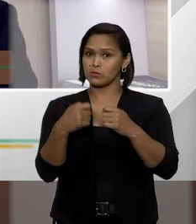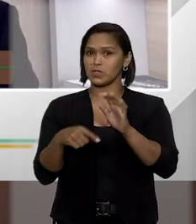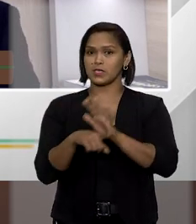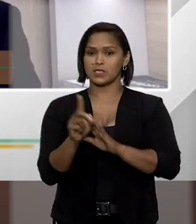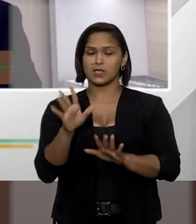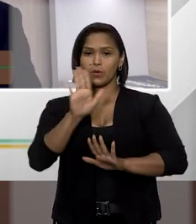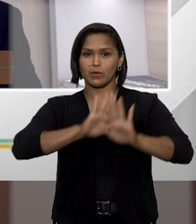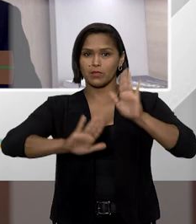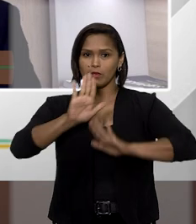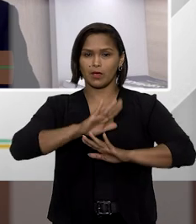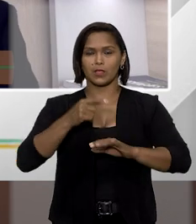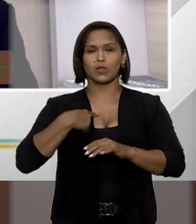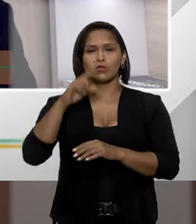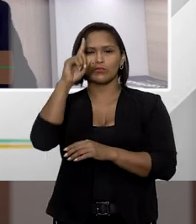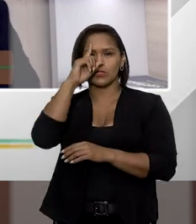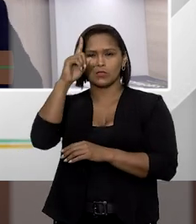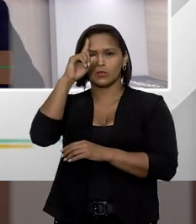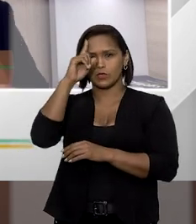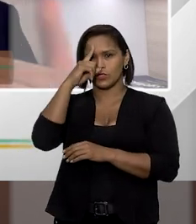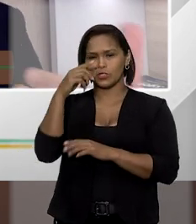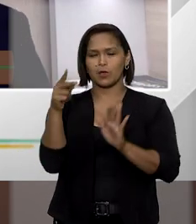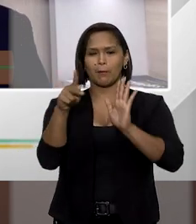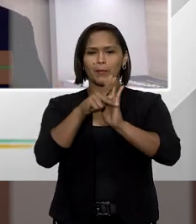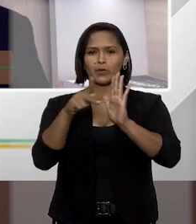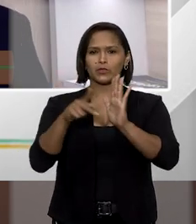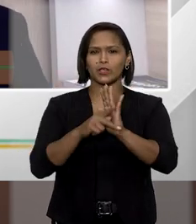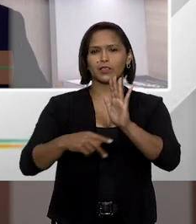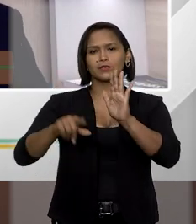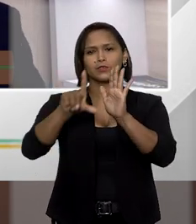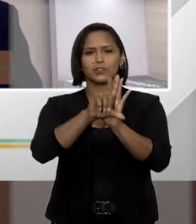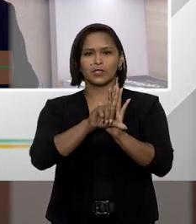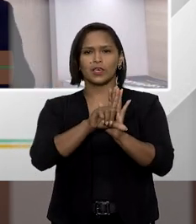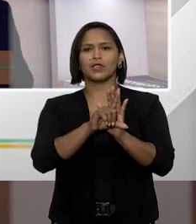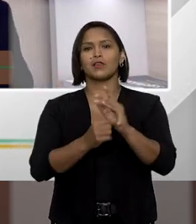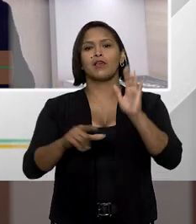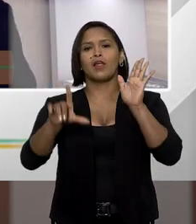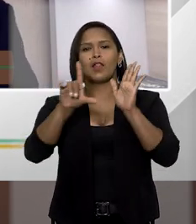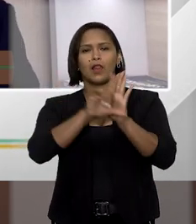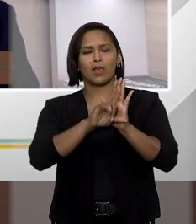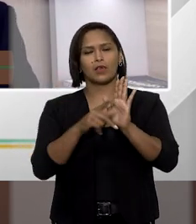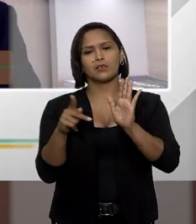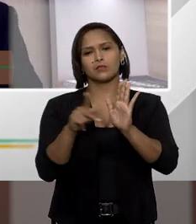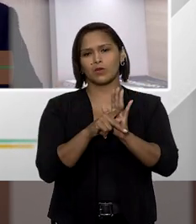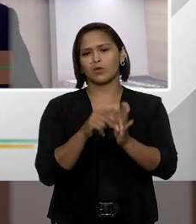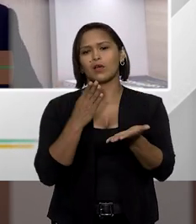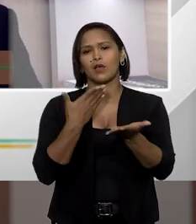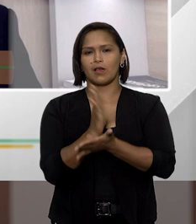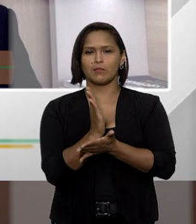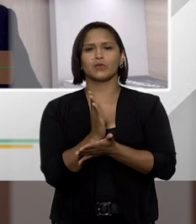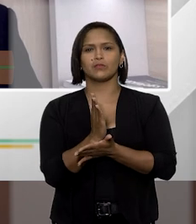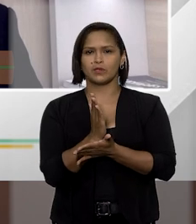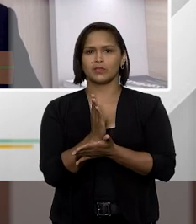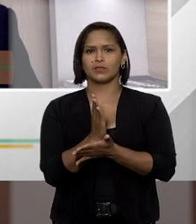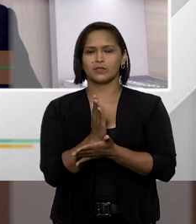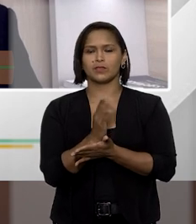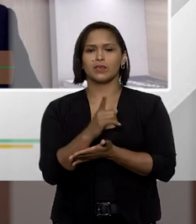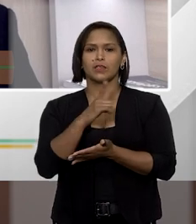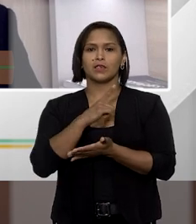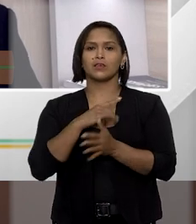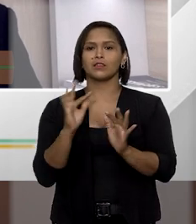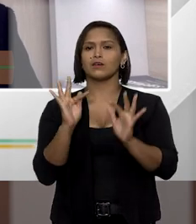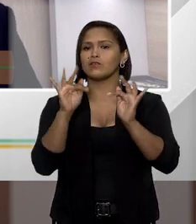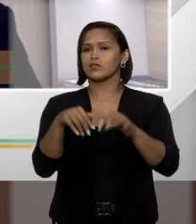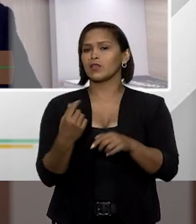que nós vemos, dia após dia, projetos de leis sendo aprovadas que têm